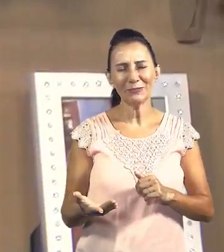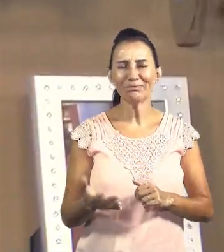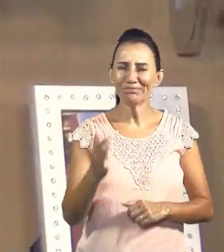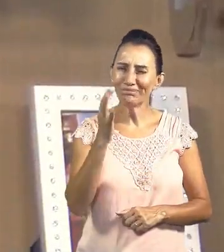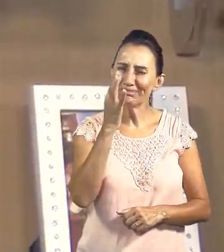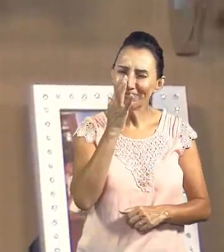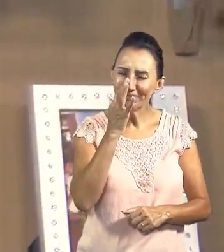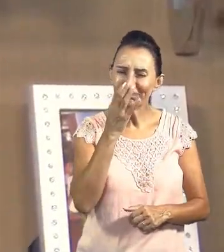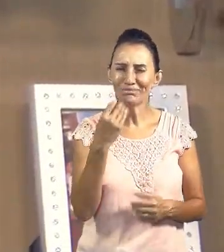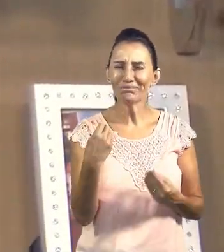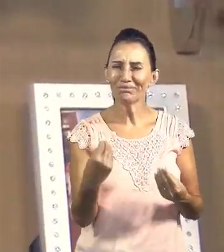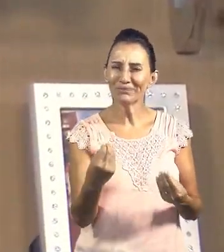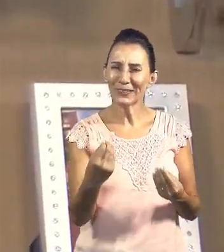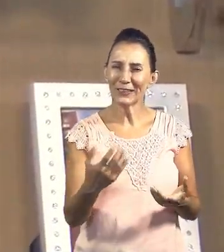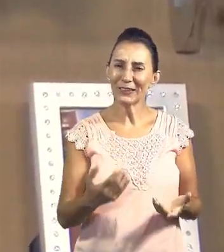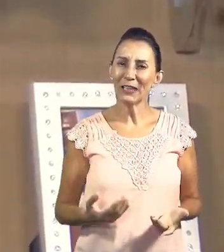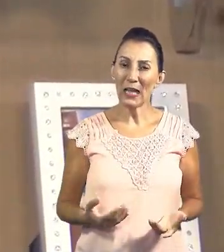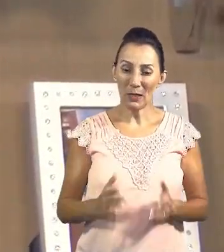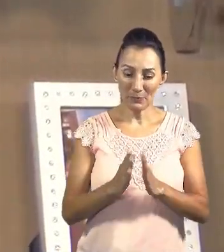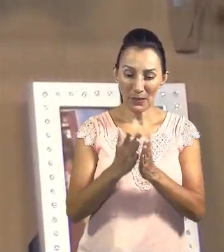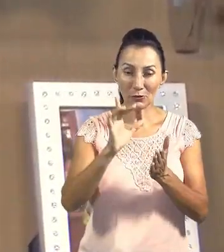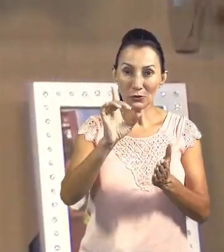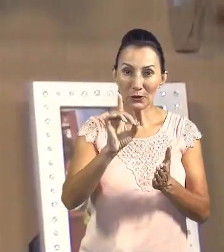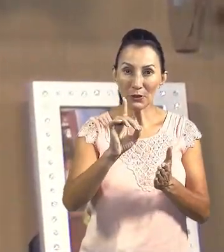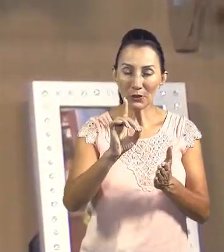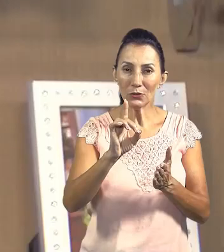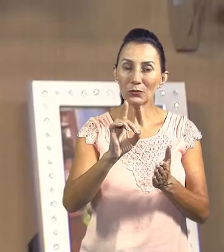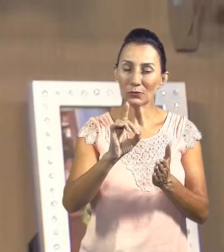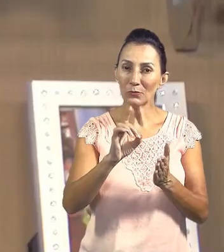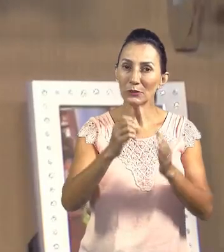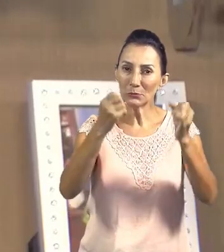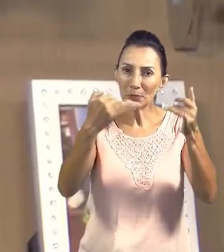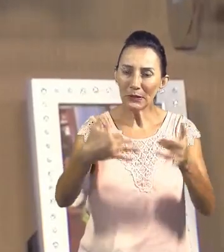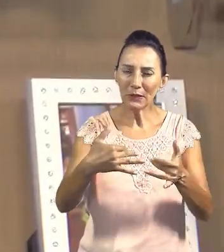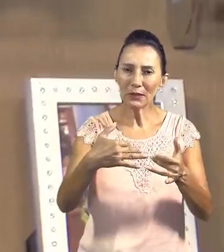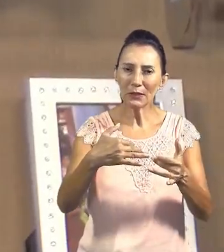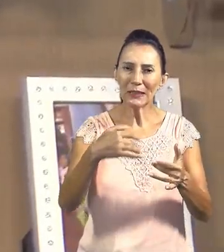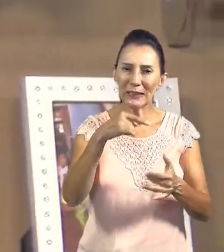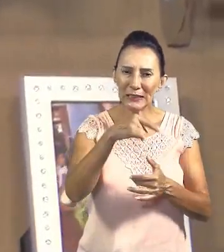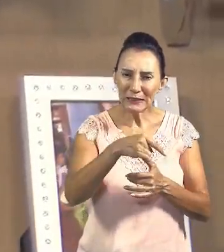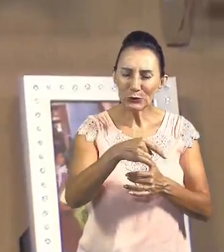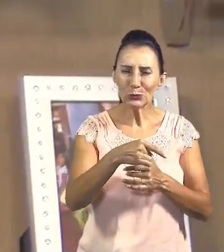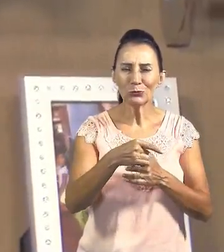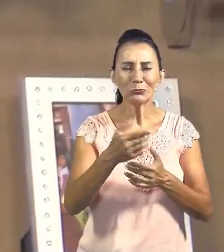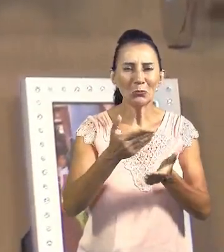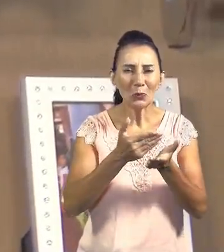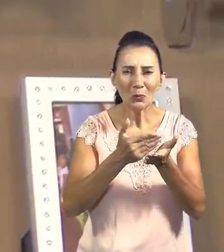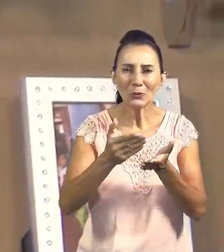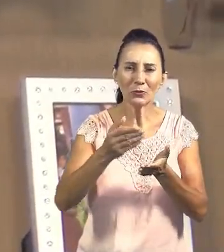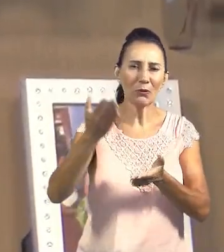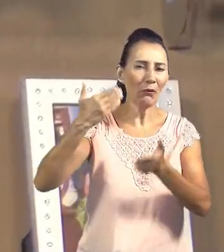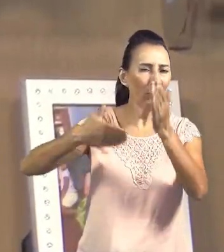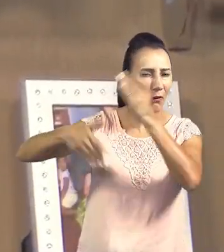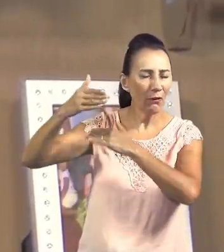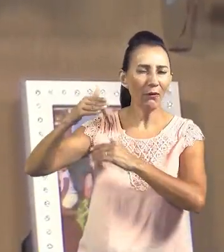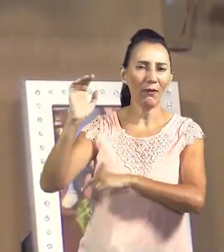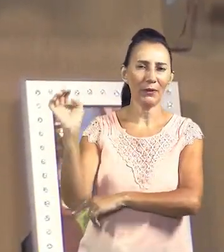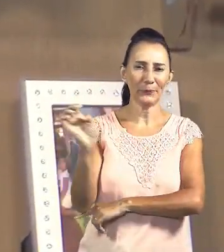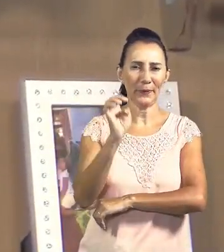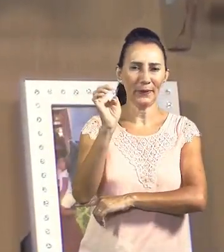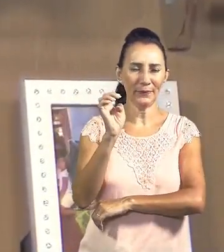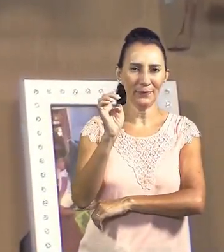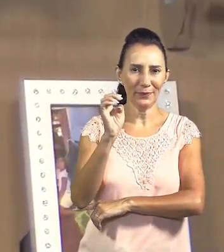negócio impressionante. A Bíblia diz que isso começou lá no Éden, quando